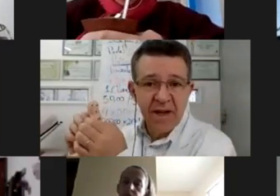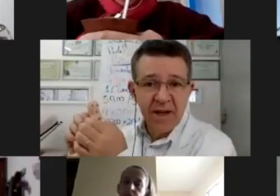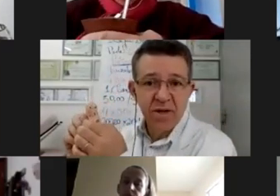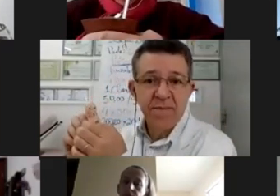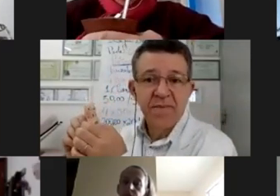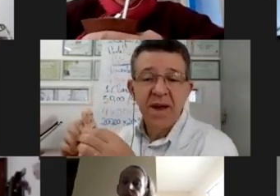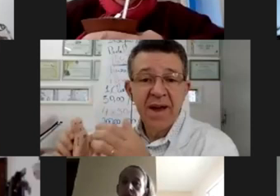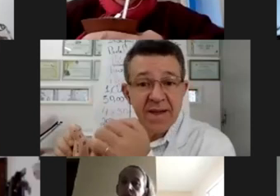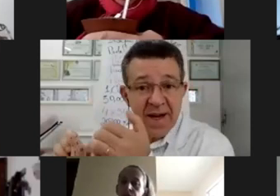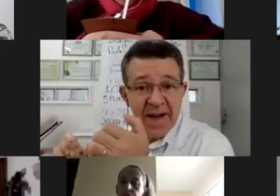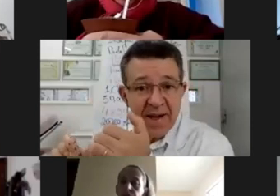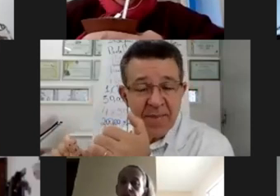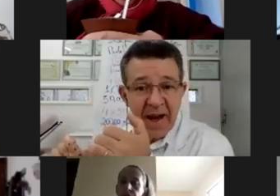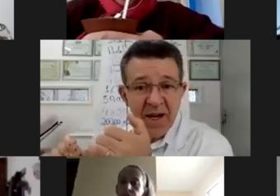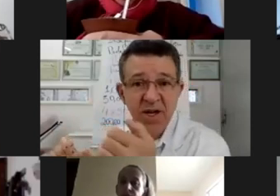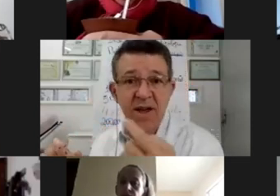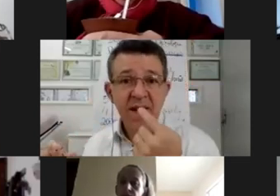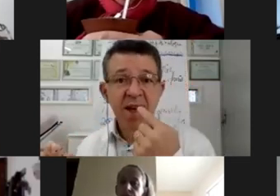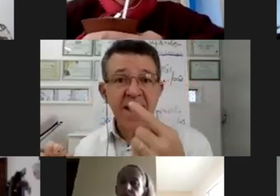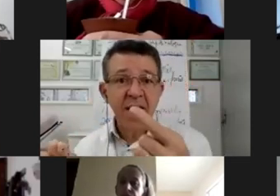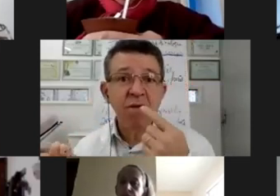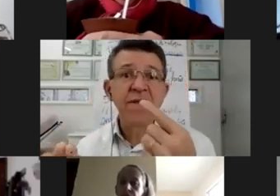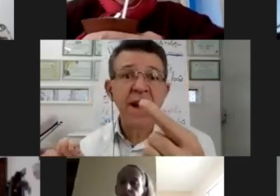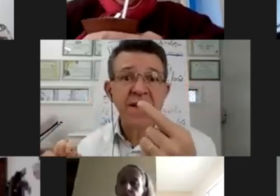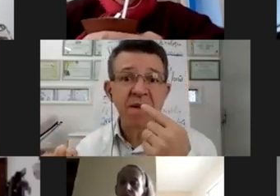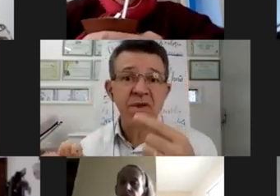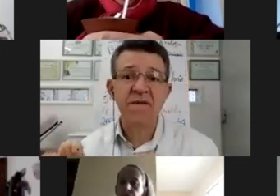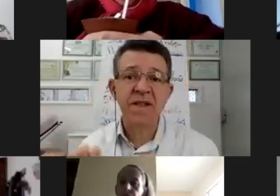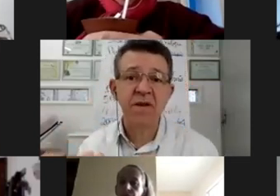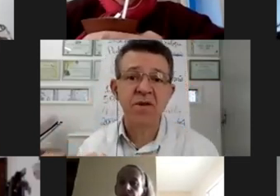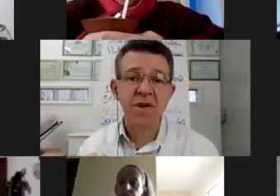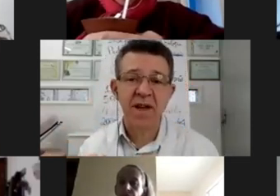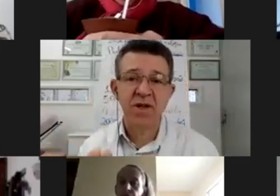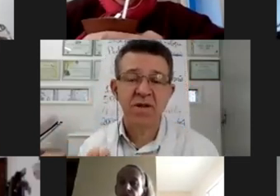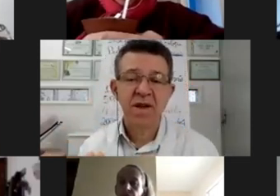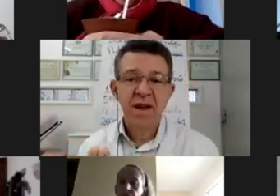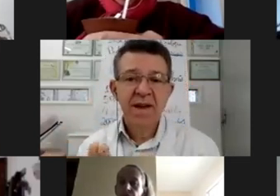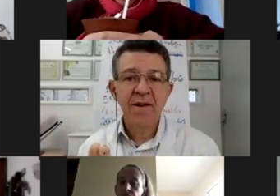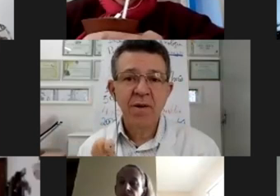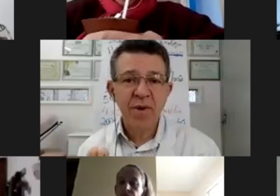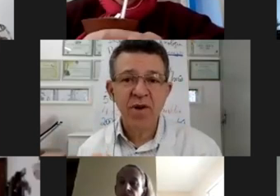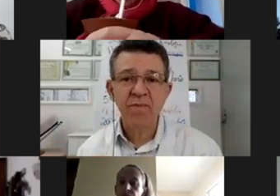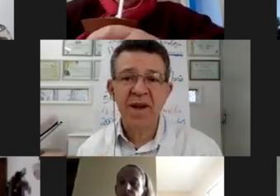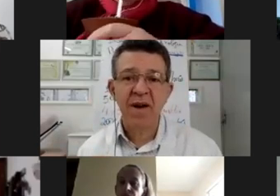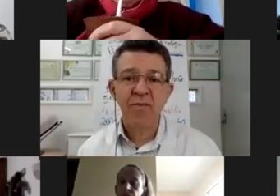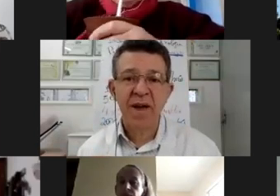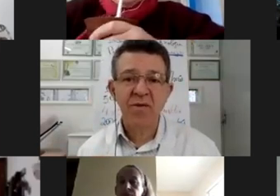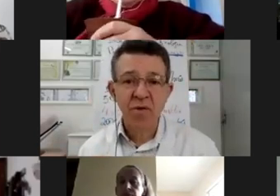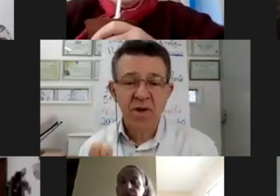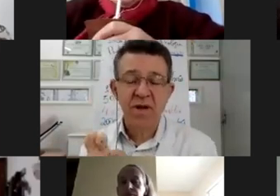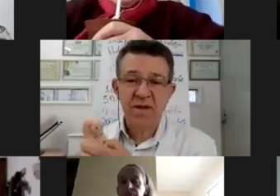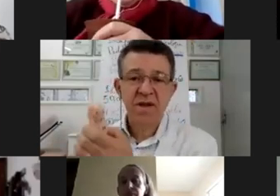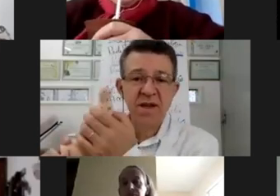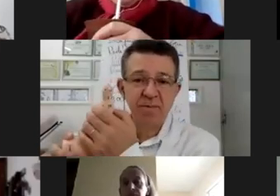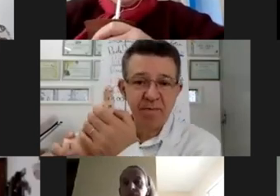pé do cliente. Essa calibragem é na conversa que você vai ter com o seu cliente. Eu não posso pegar o pé